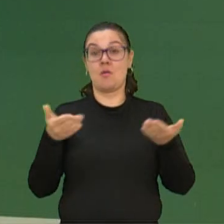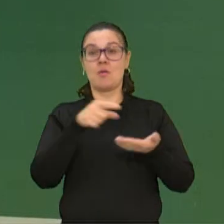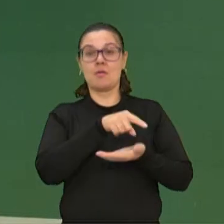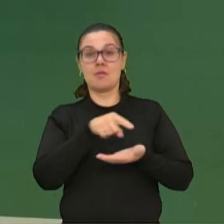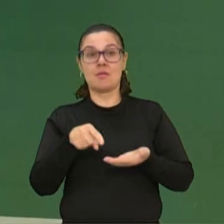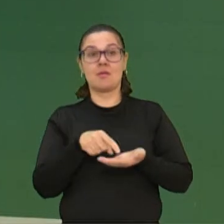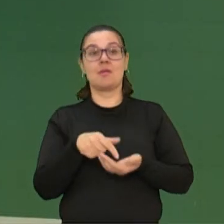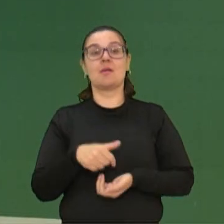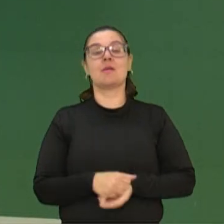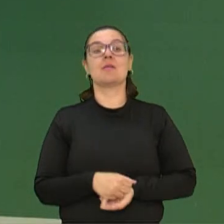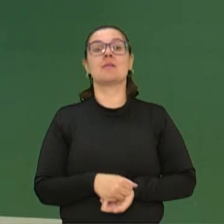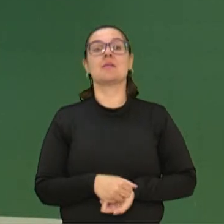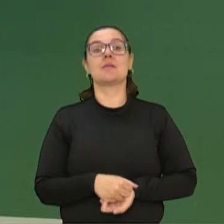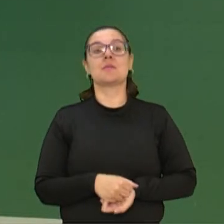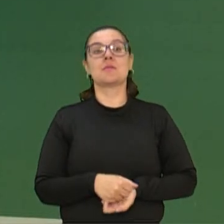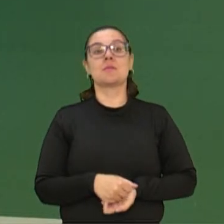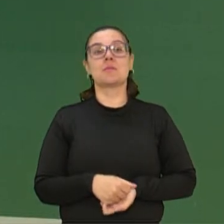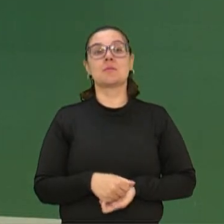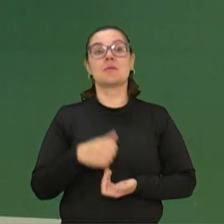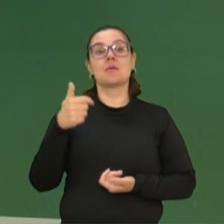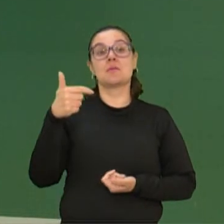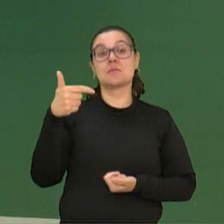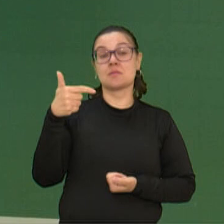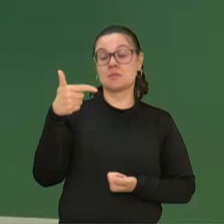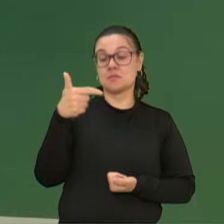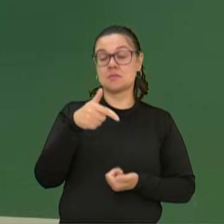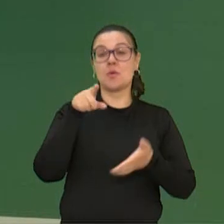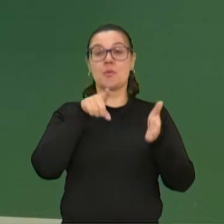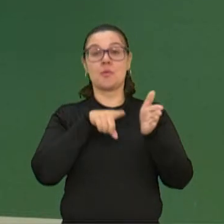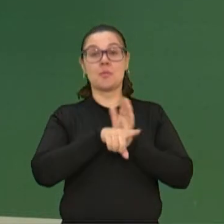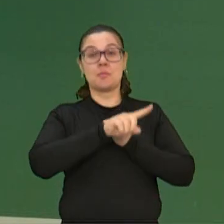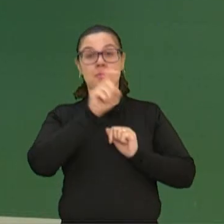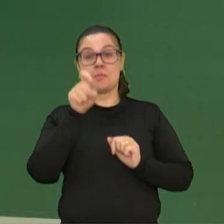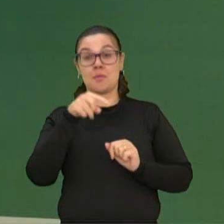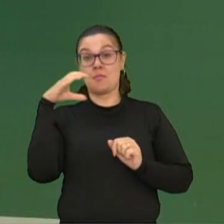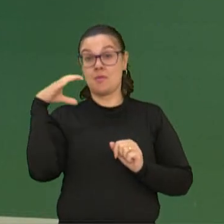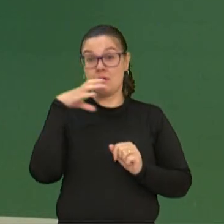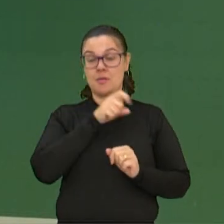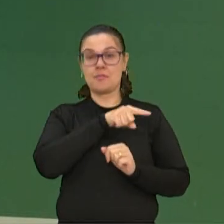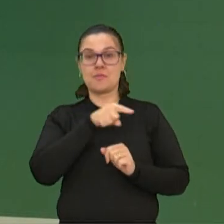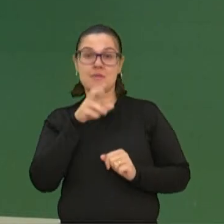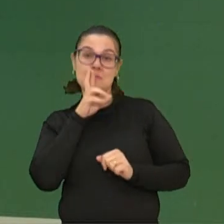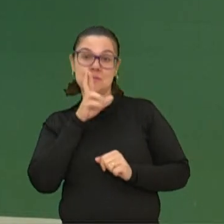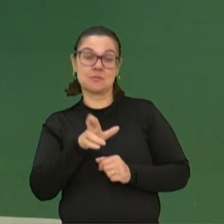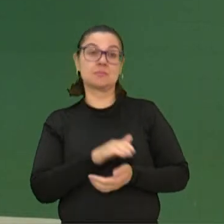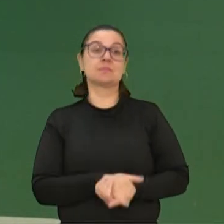E aqui, pessoal, eu trago uma outra questão para a gente resolver, né? Então, eu